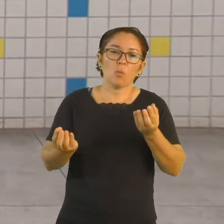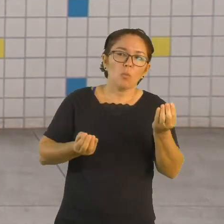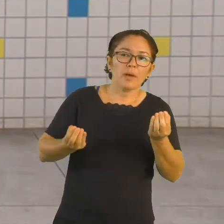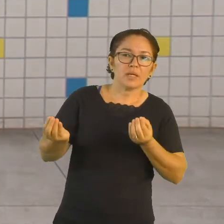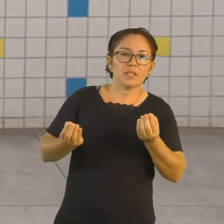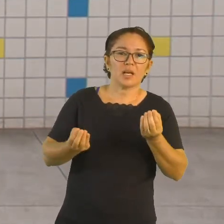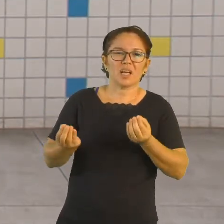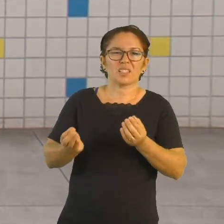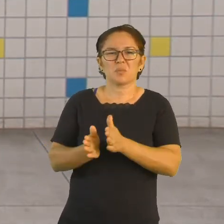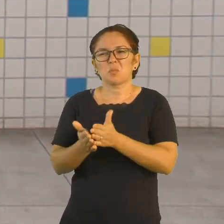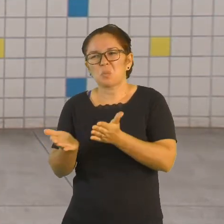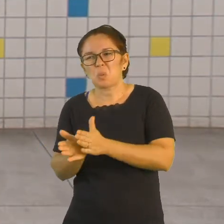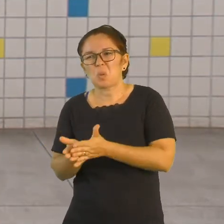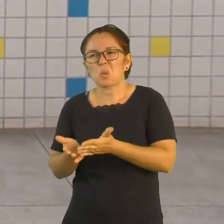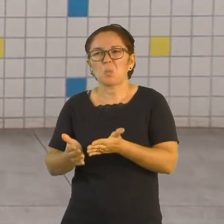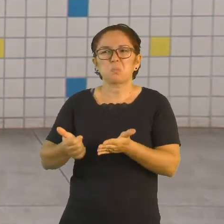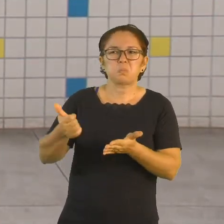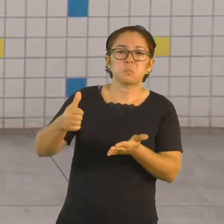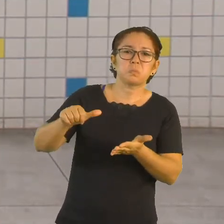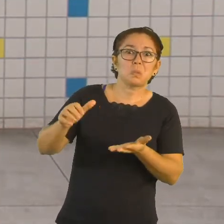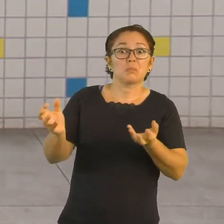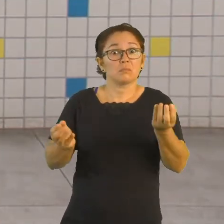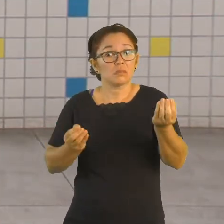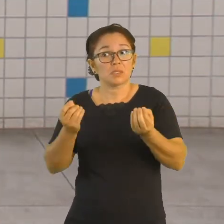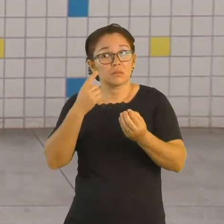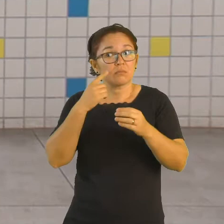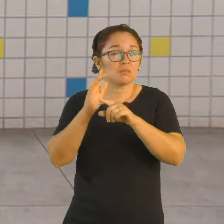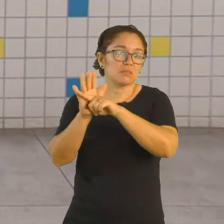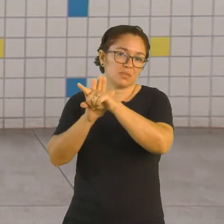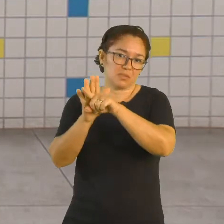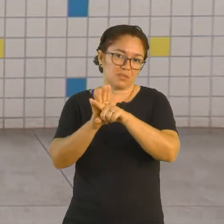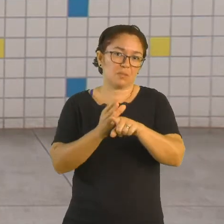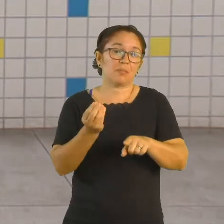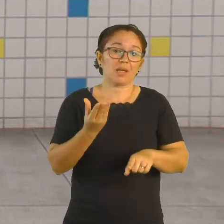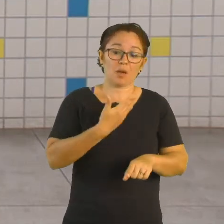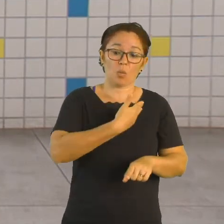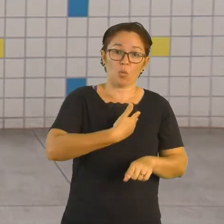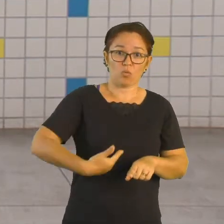para dar direito a programas de assistência social.